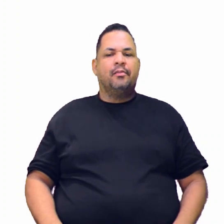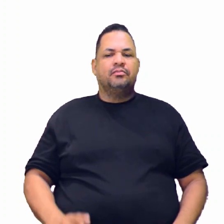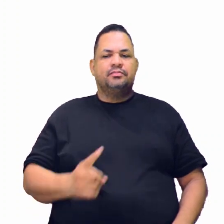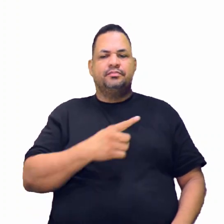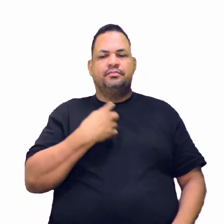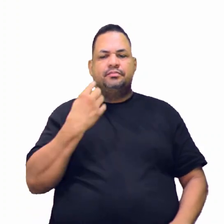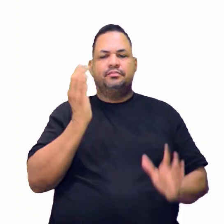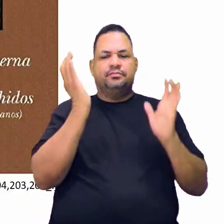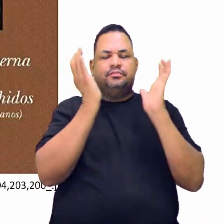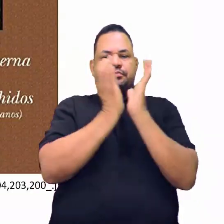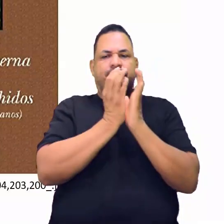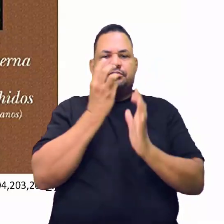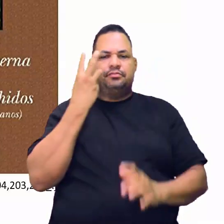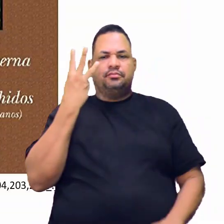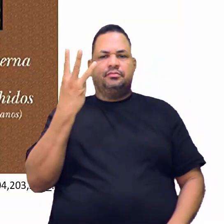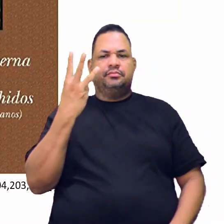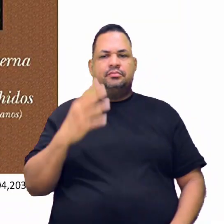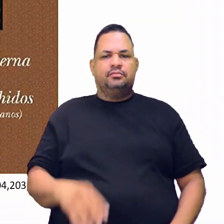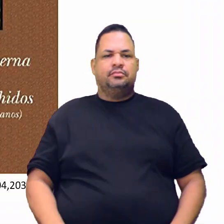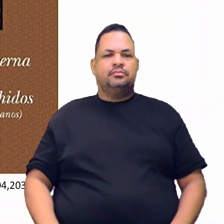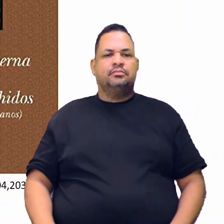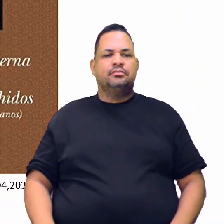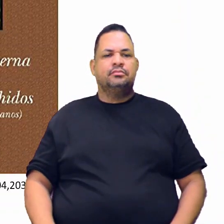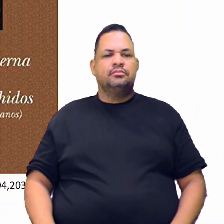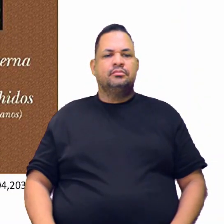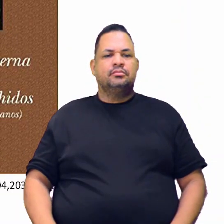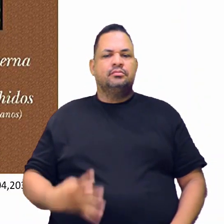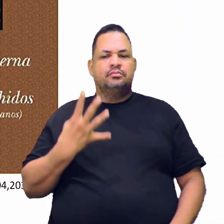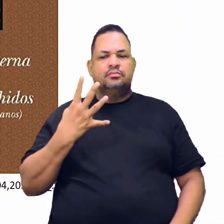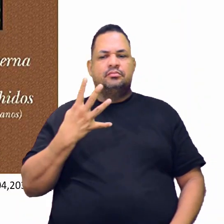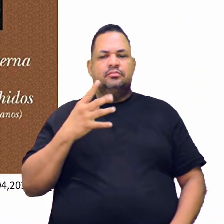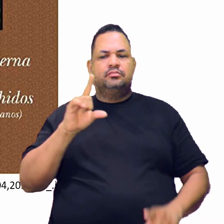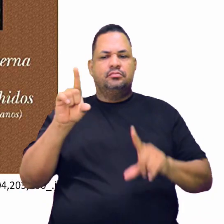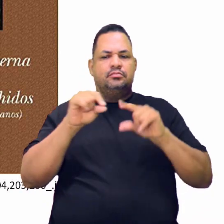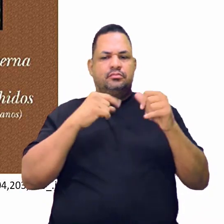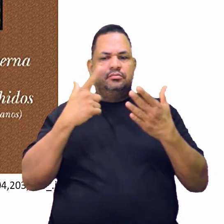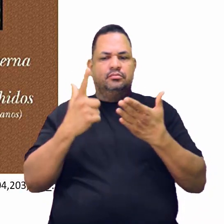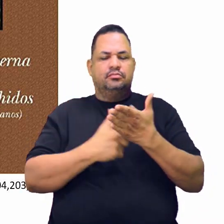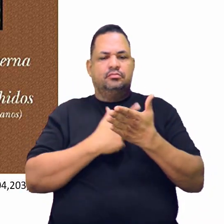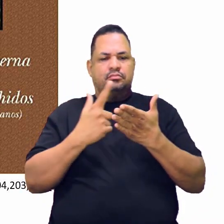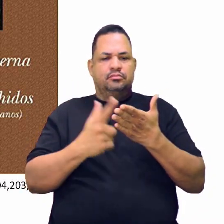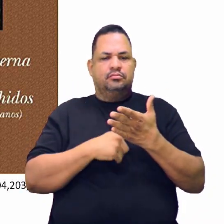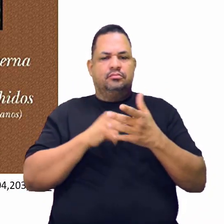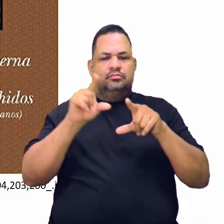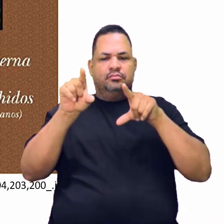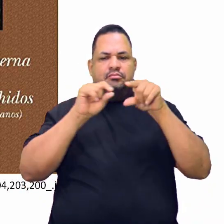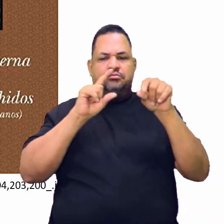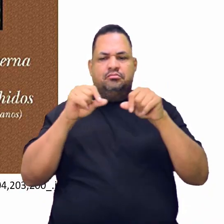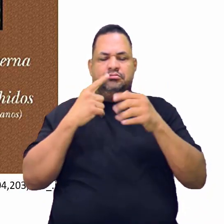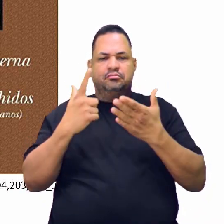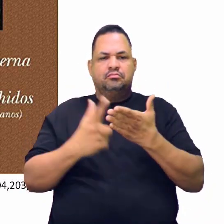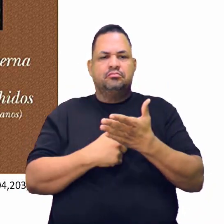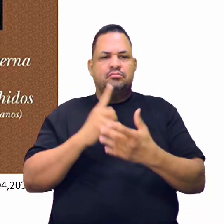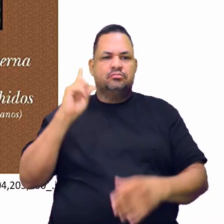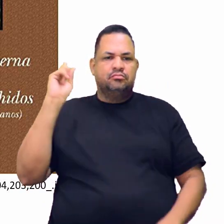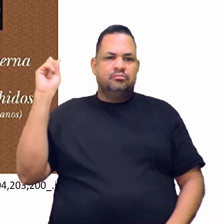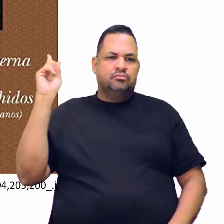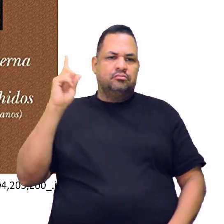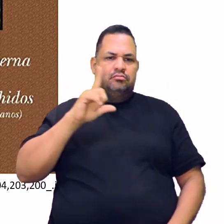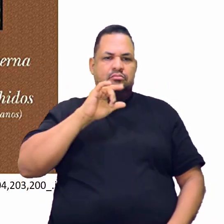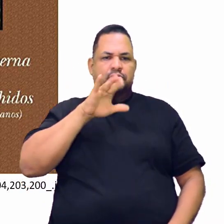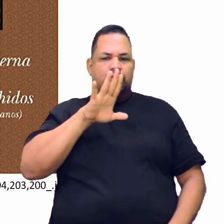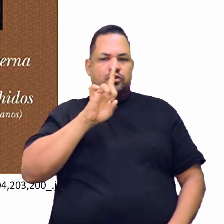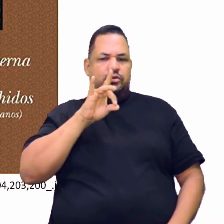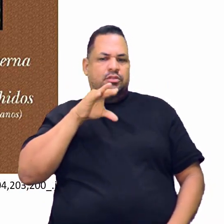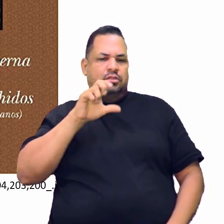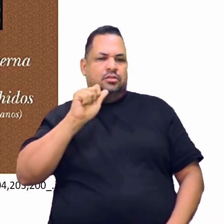estamos na unidade 3, ó. 4 opções para você escolher. Nós temos Lucílio, de José